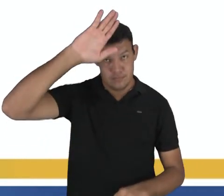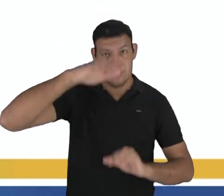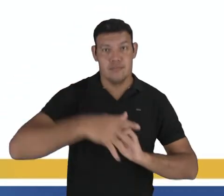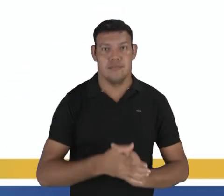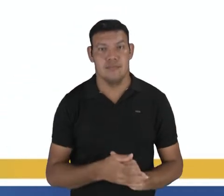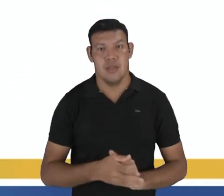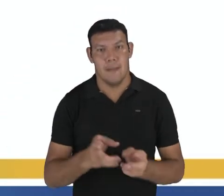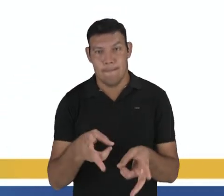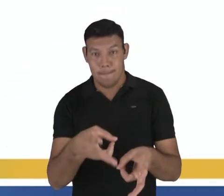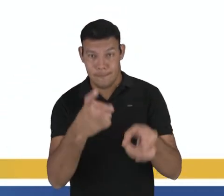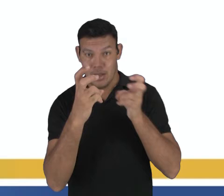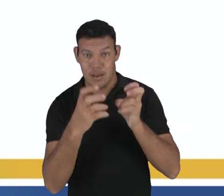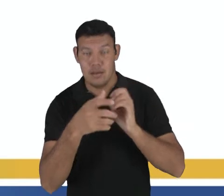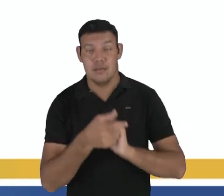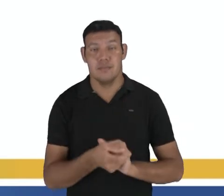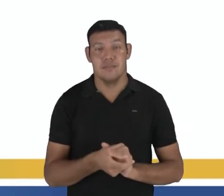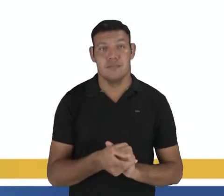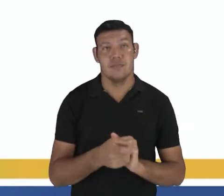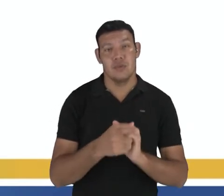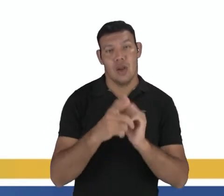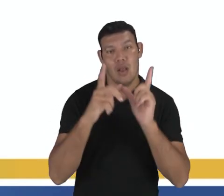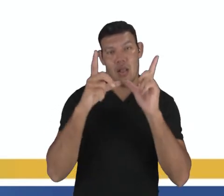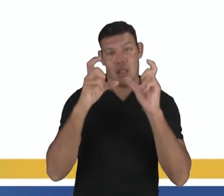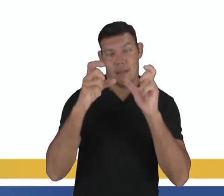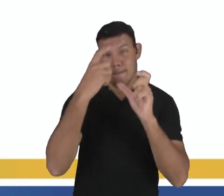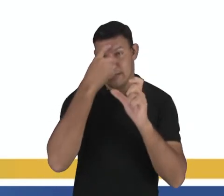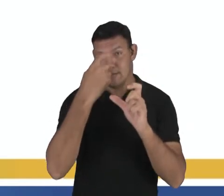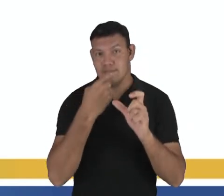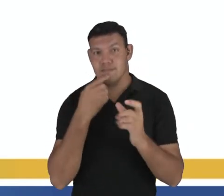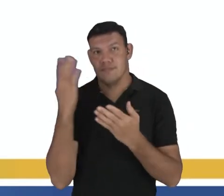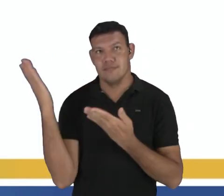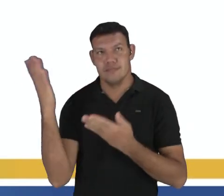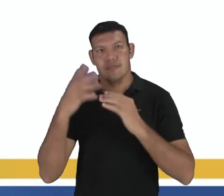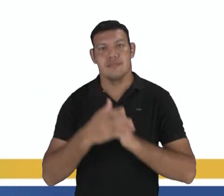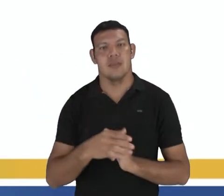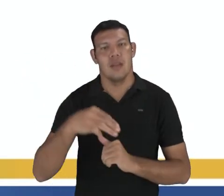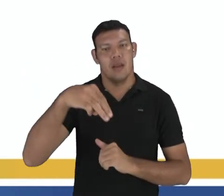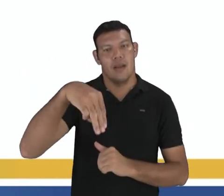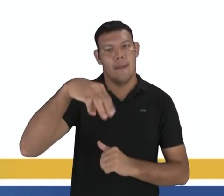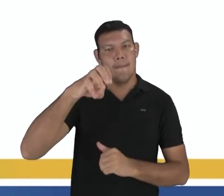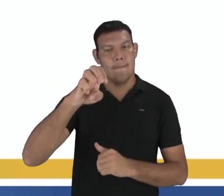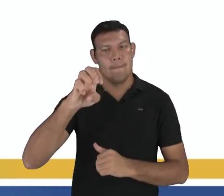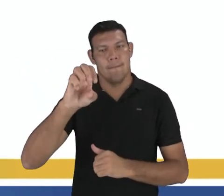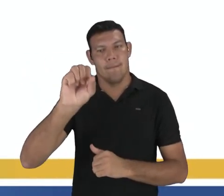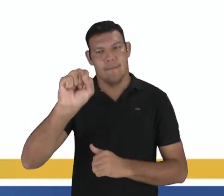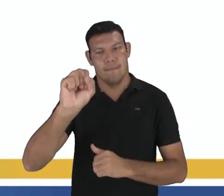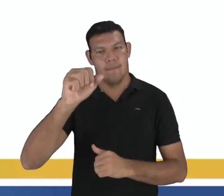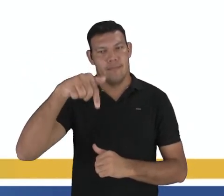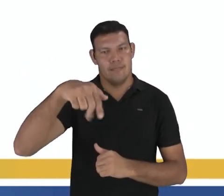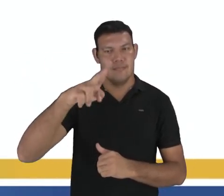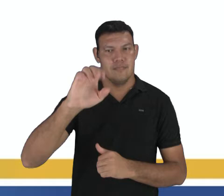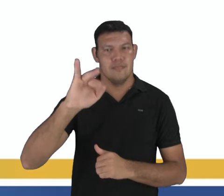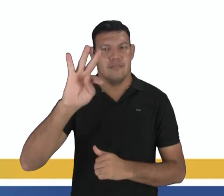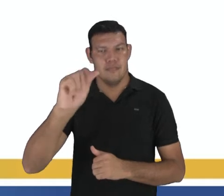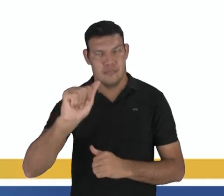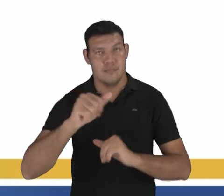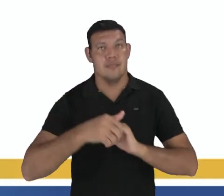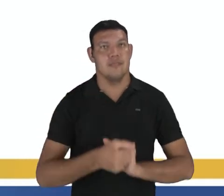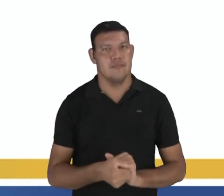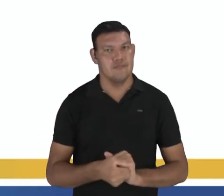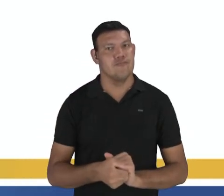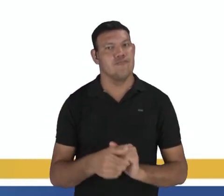vê aí, pessoal, na nossa foto, né, uma mesquita que é uma representação aí